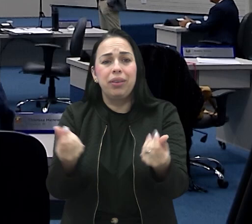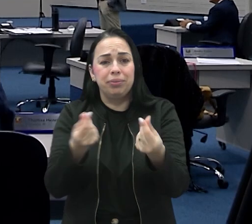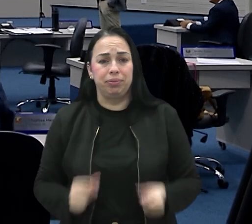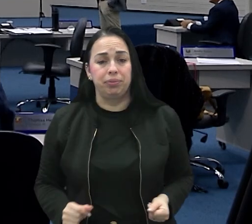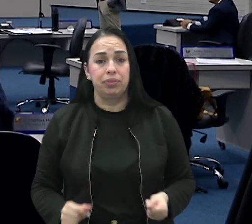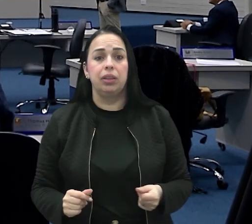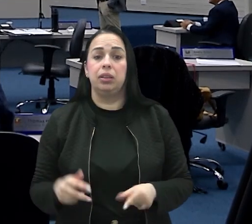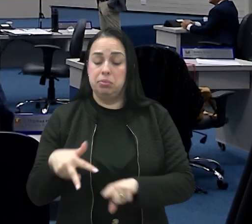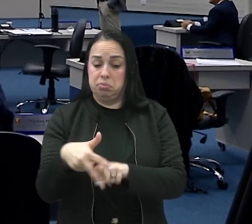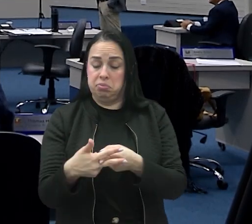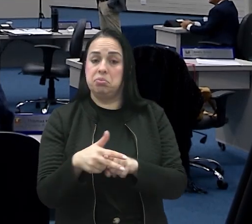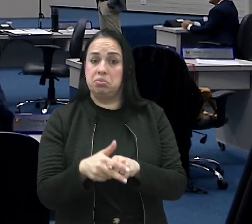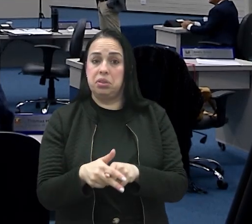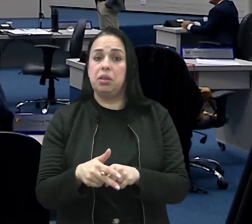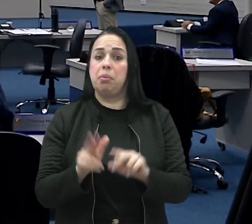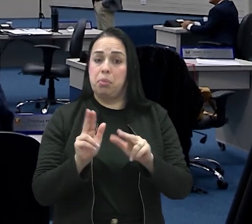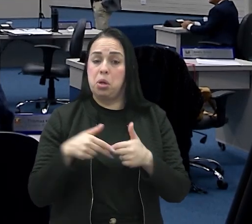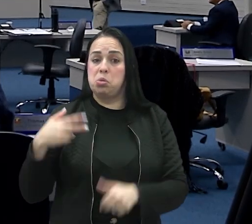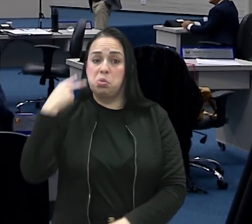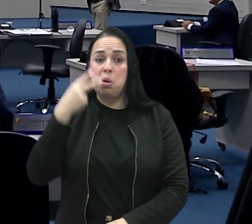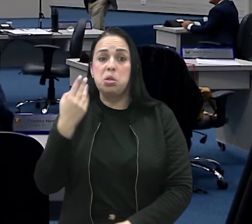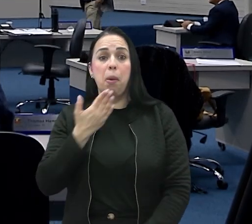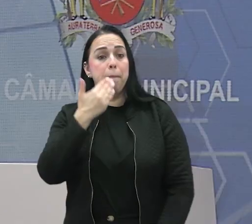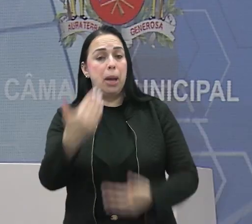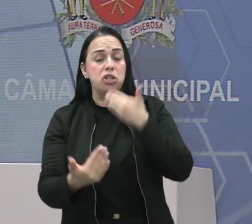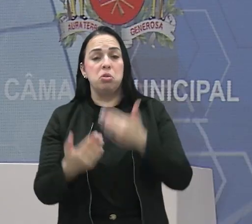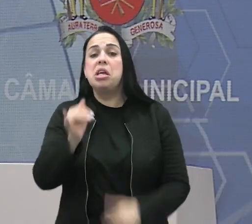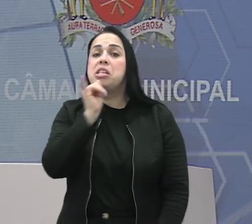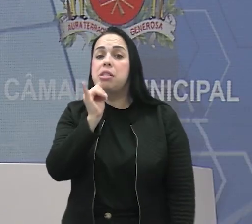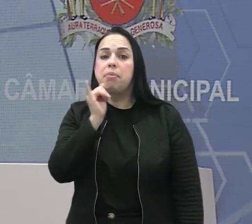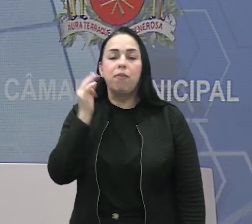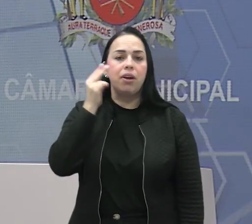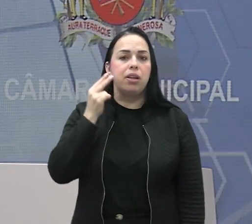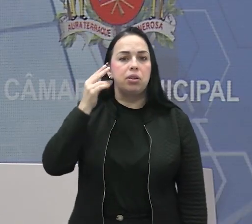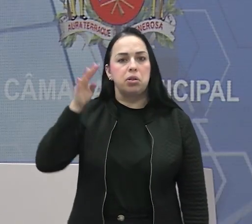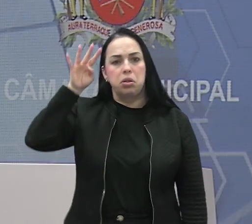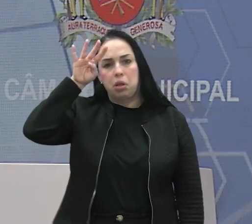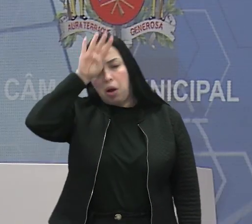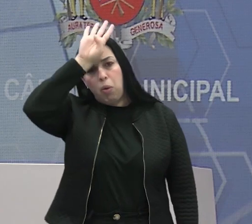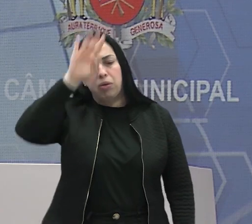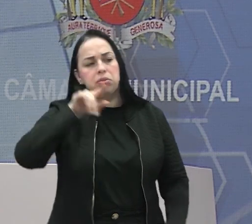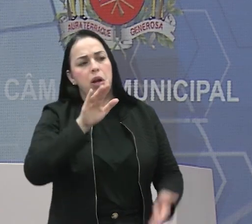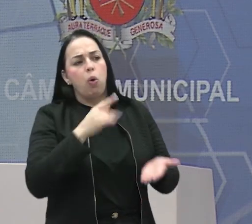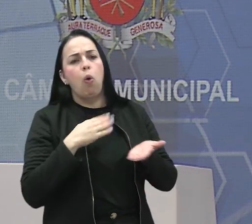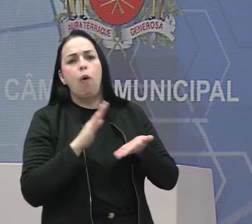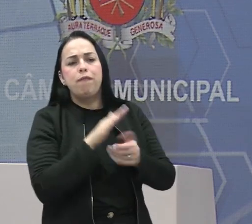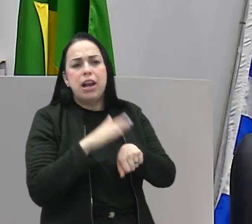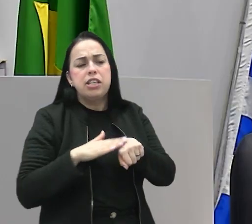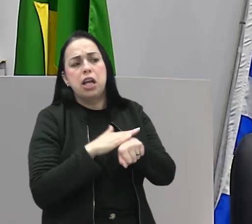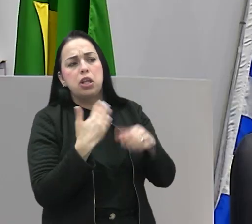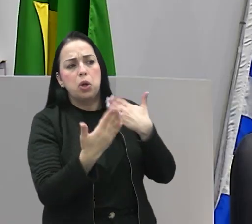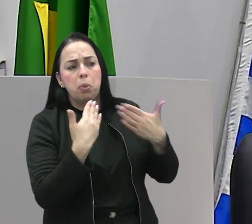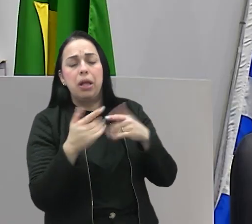adequações. Essa modernização, inclusive, é um pedido do Legislativo. O vereador Sena tem dialogado com os órgãos competentes